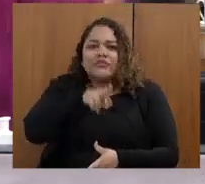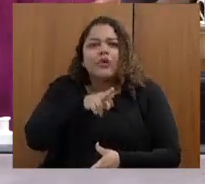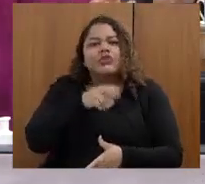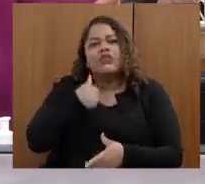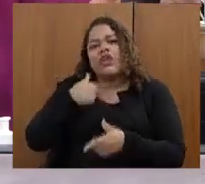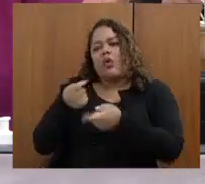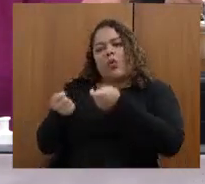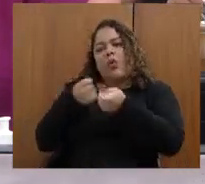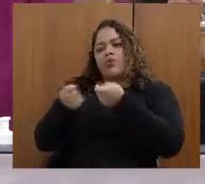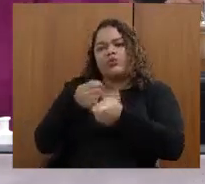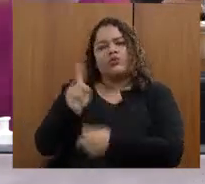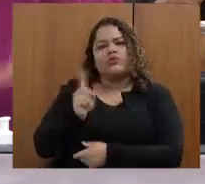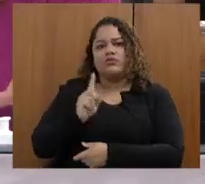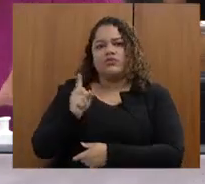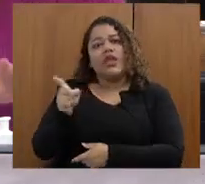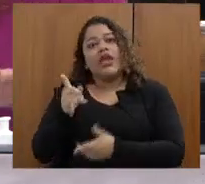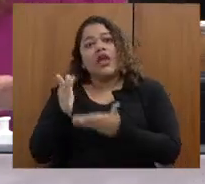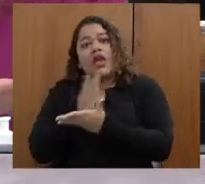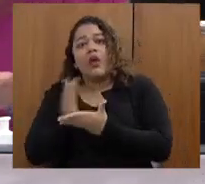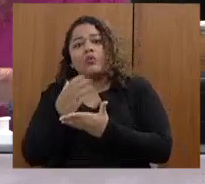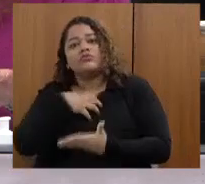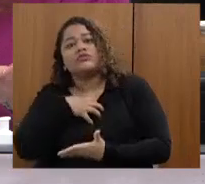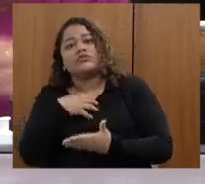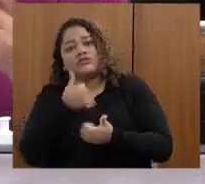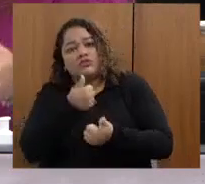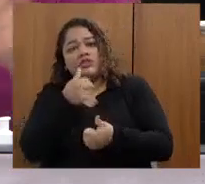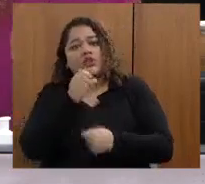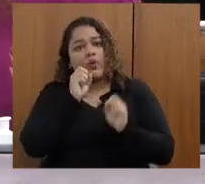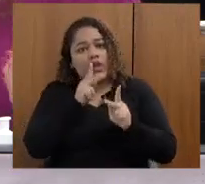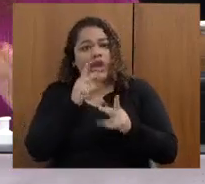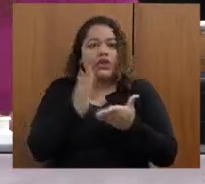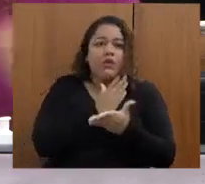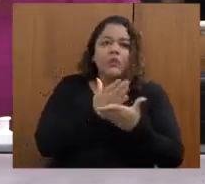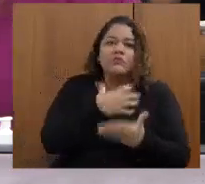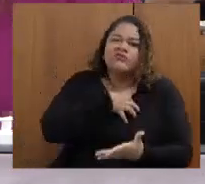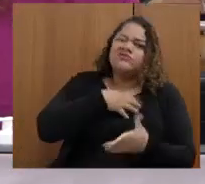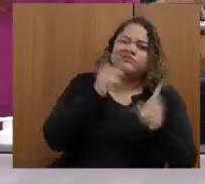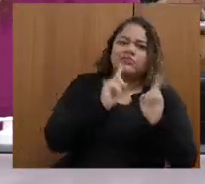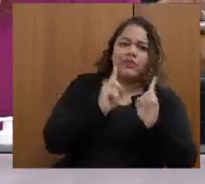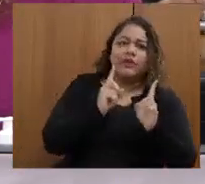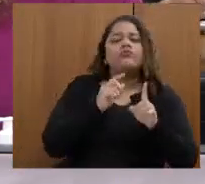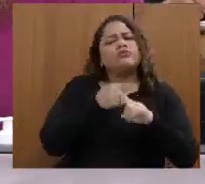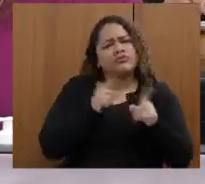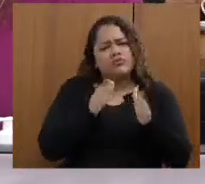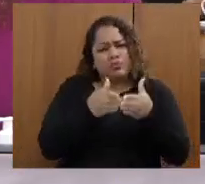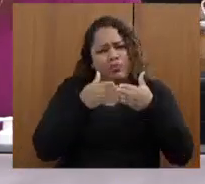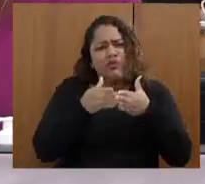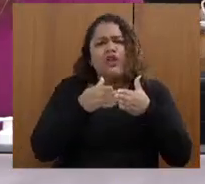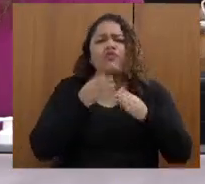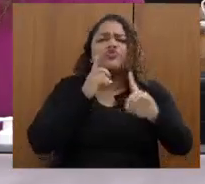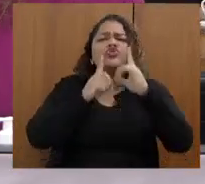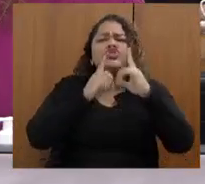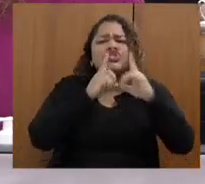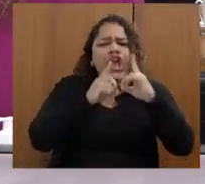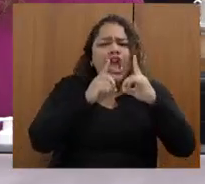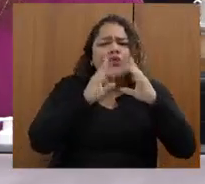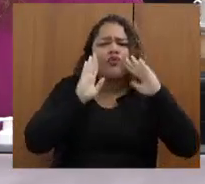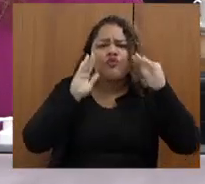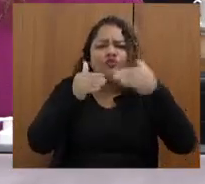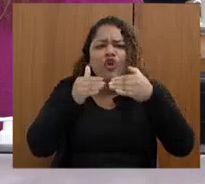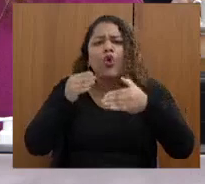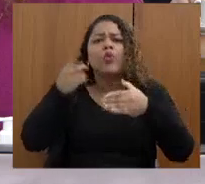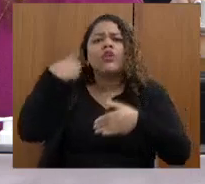aqueles que se sentem representados aqueles que não se sentem representados Mas eu vou pedir para você voltar o diálogo aqui para os deputados estaduais